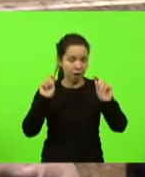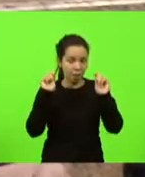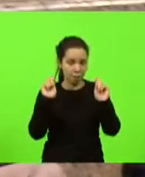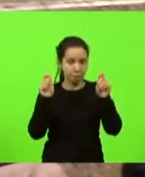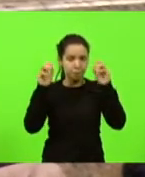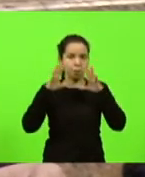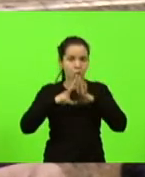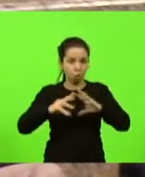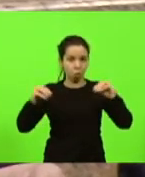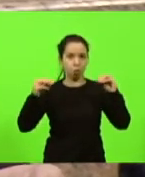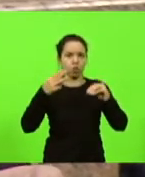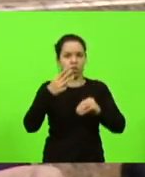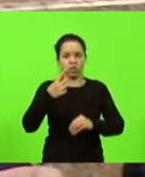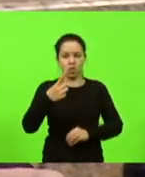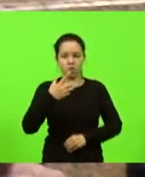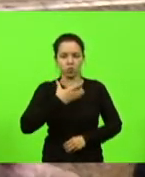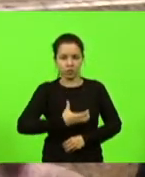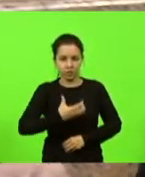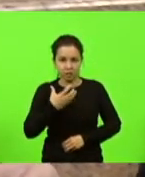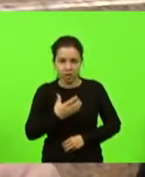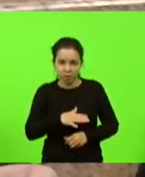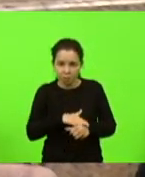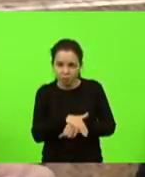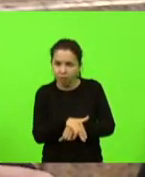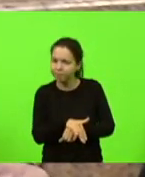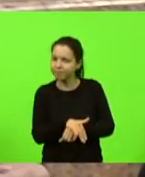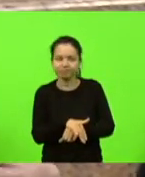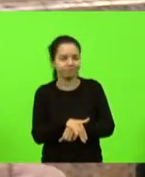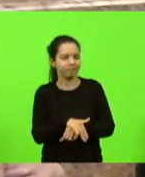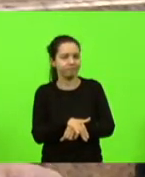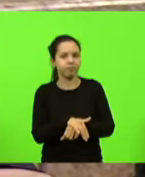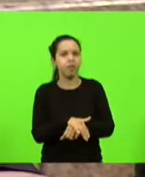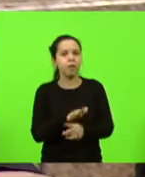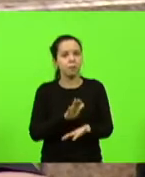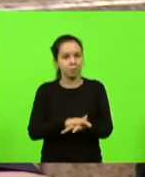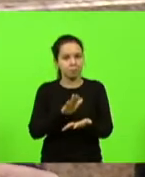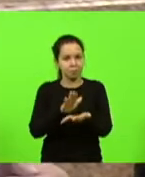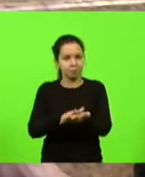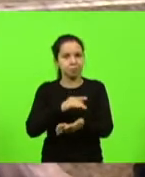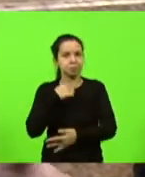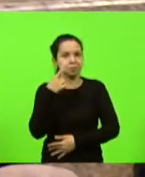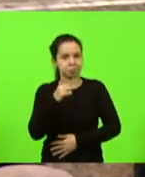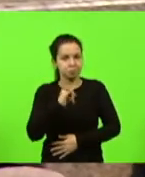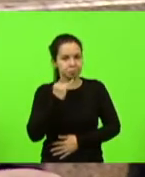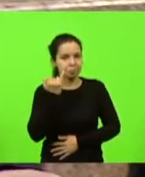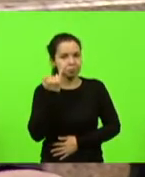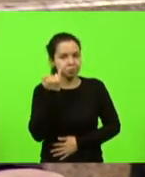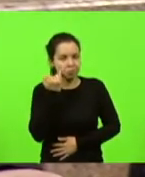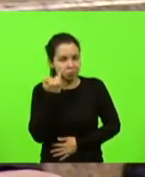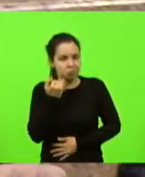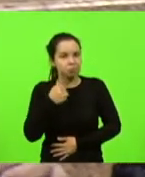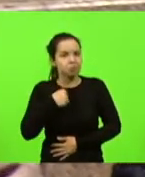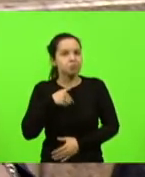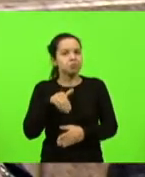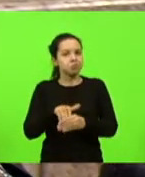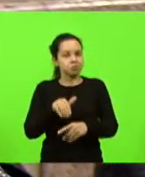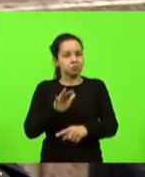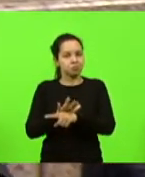noite de 31 de dezembro. Então, parabéns, deputado Jessé, como eu disse, acompanho o teu voto ali e peço aos outros deputados que também o